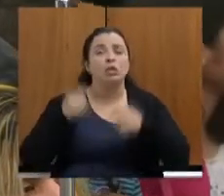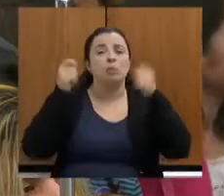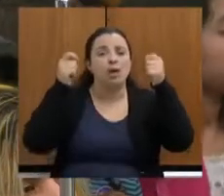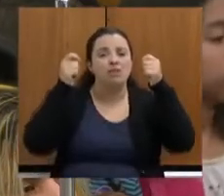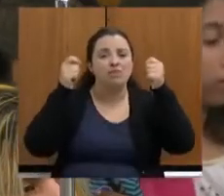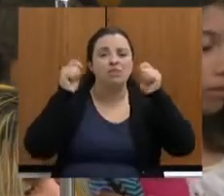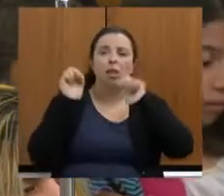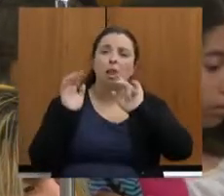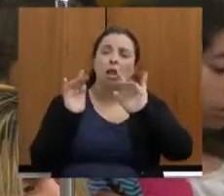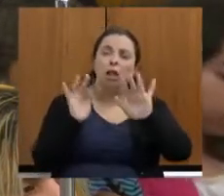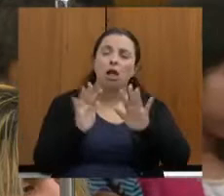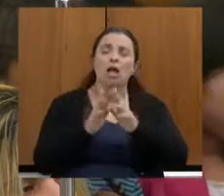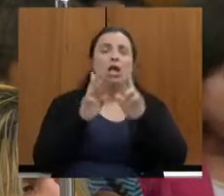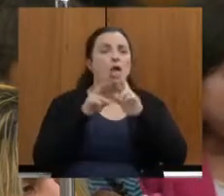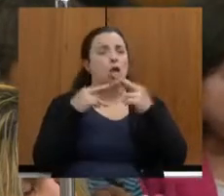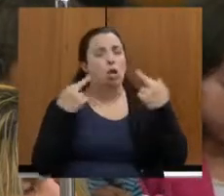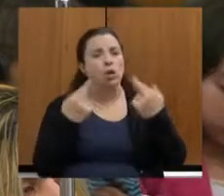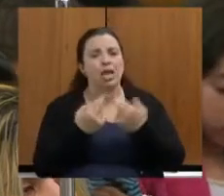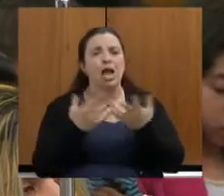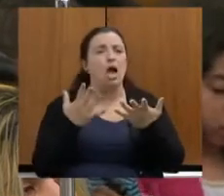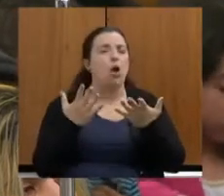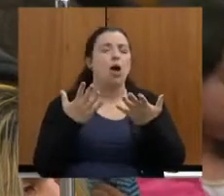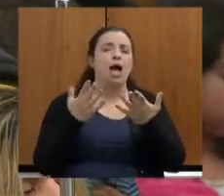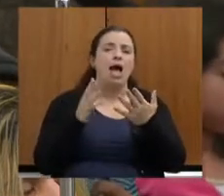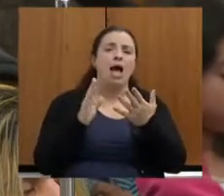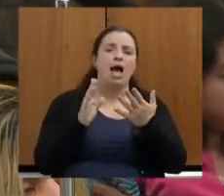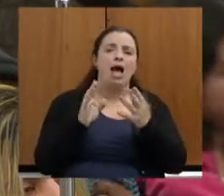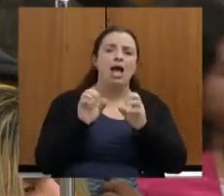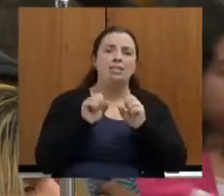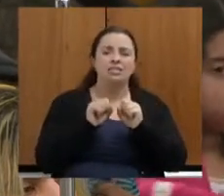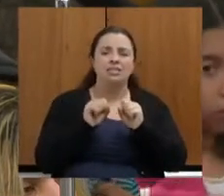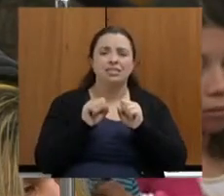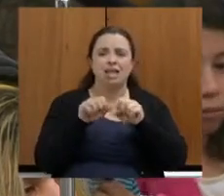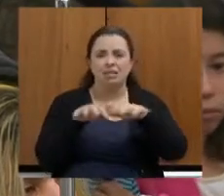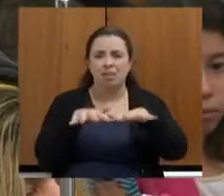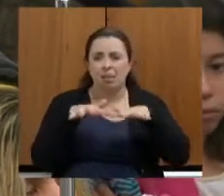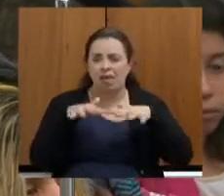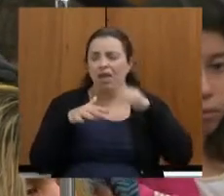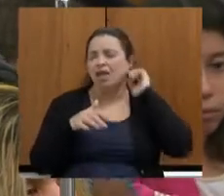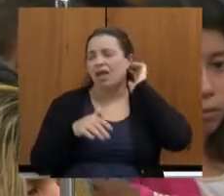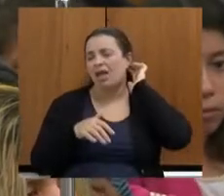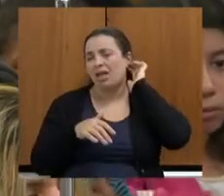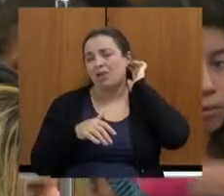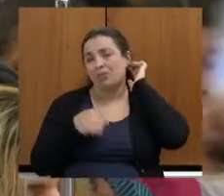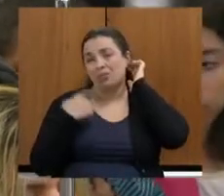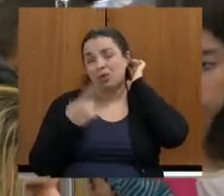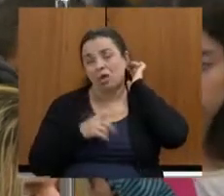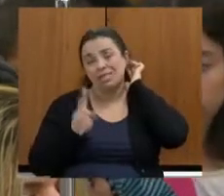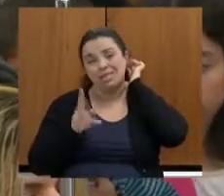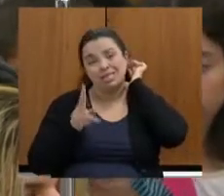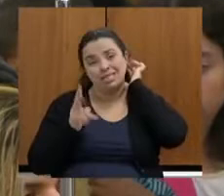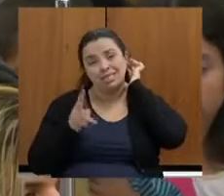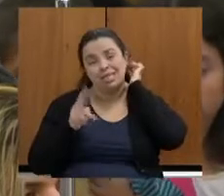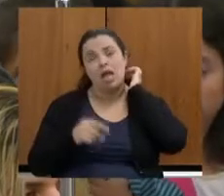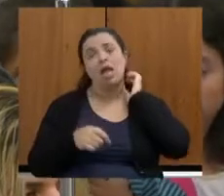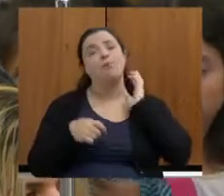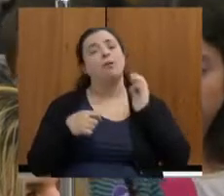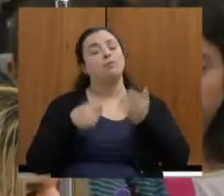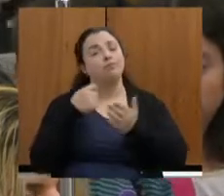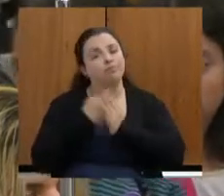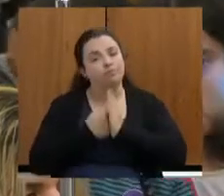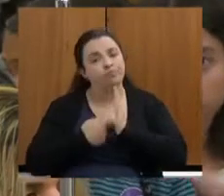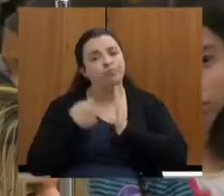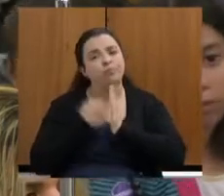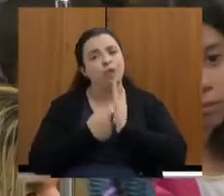reunião nós vivem Assembleia nós vive fazendo de tudo para que essas empresas